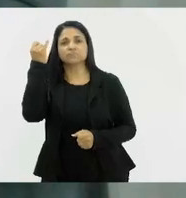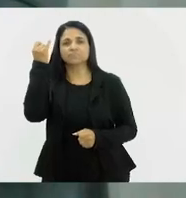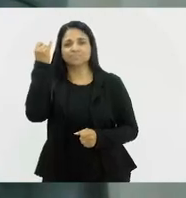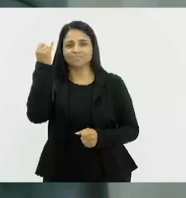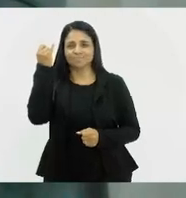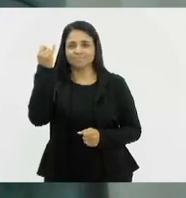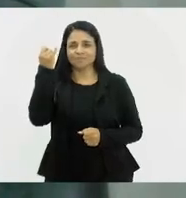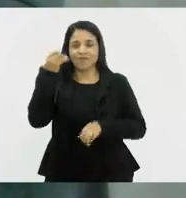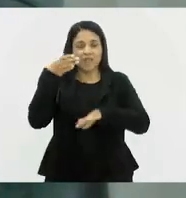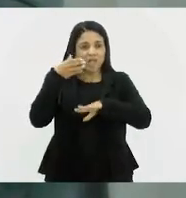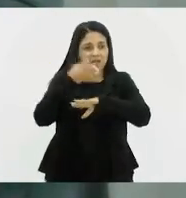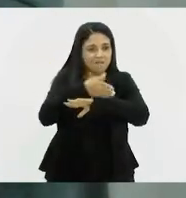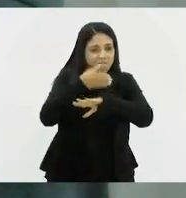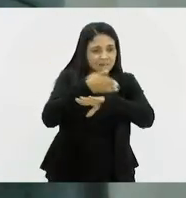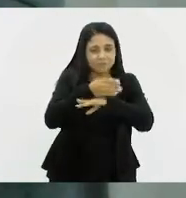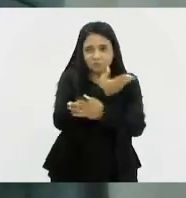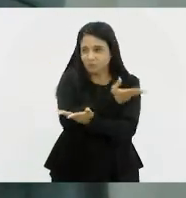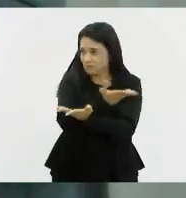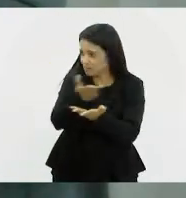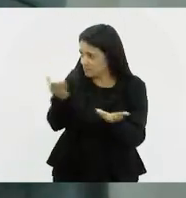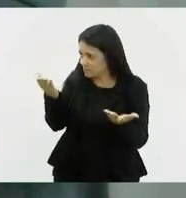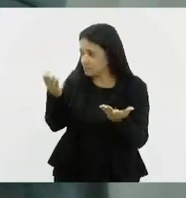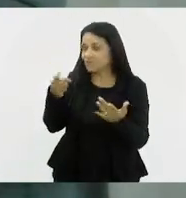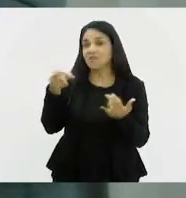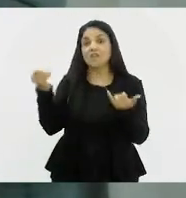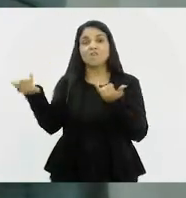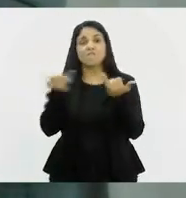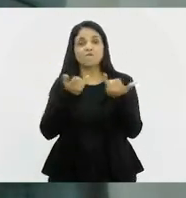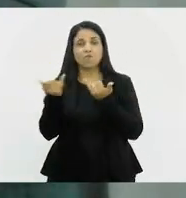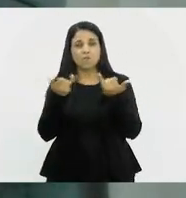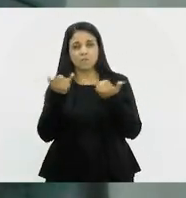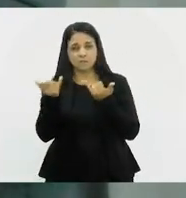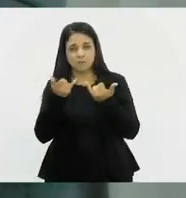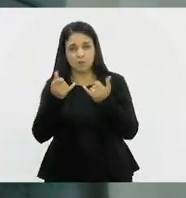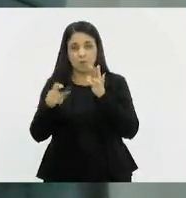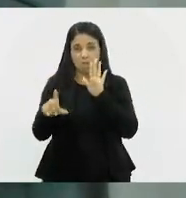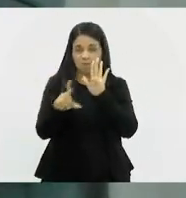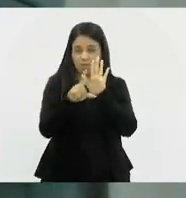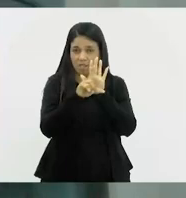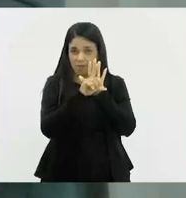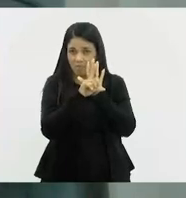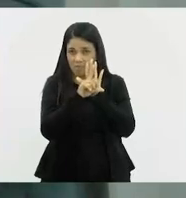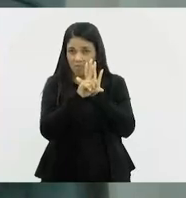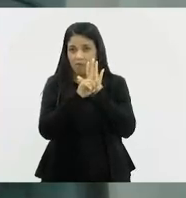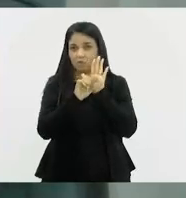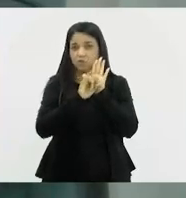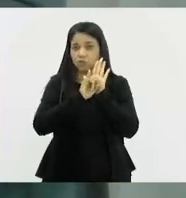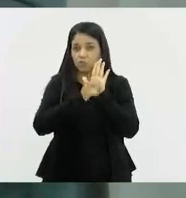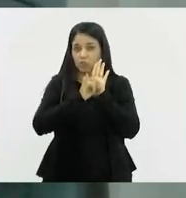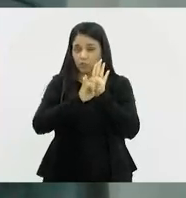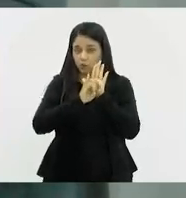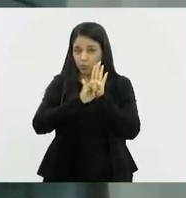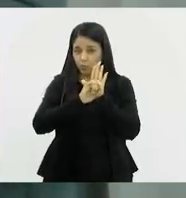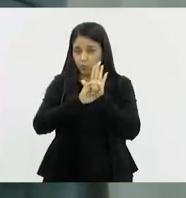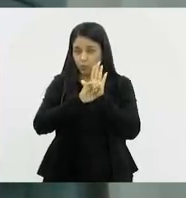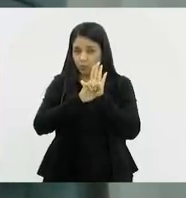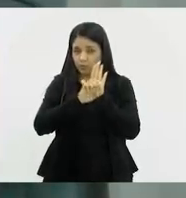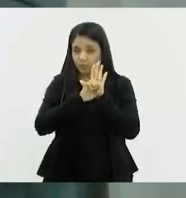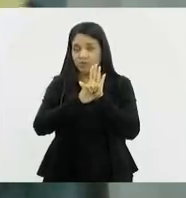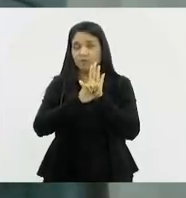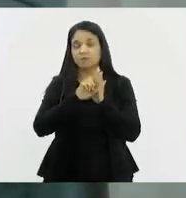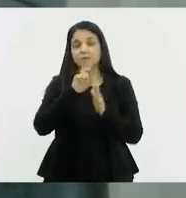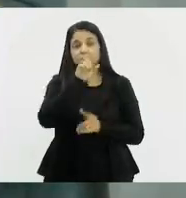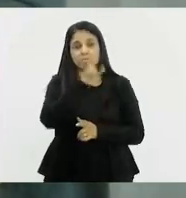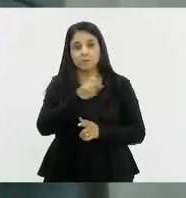todos vocês. A informação, a legislação, o Estatuto da Pessoa Idosa. Quem tem o estatuto